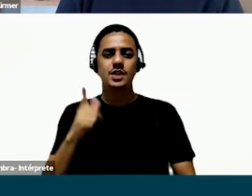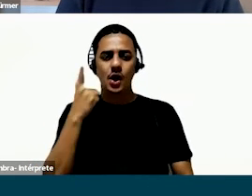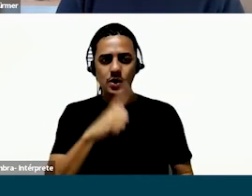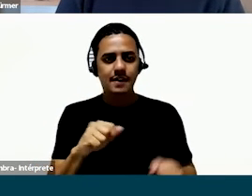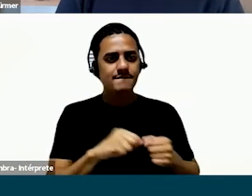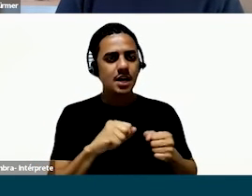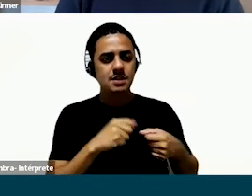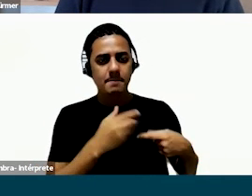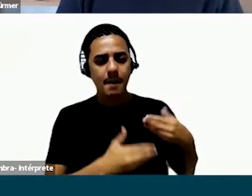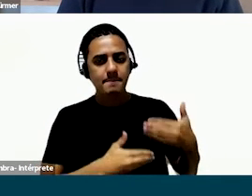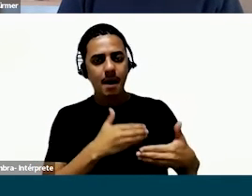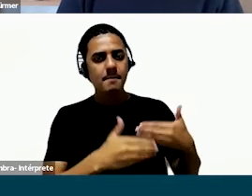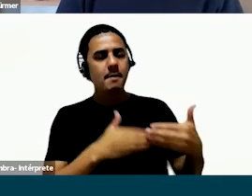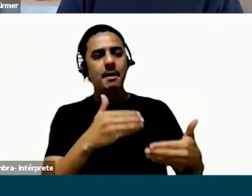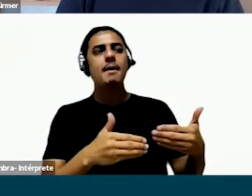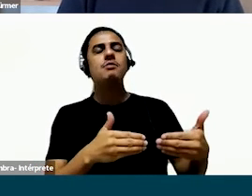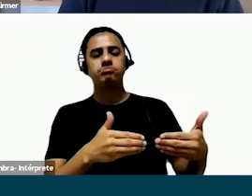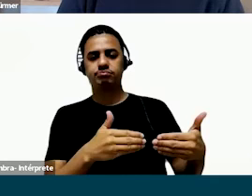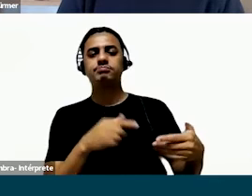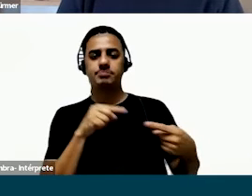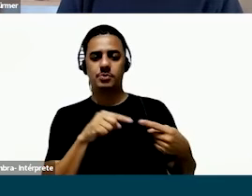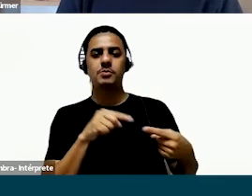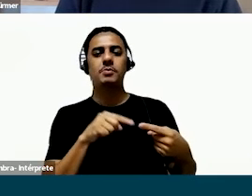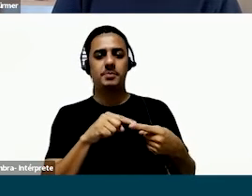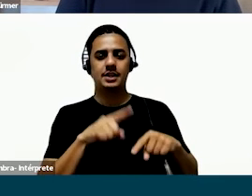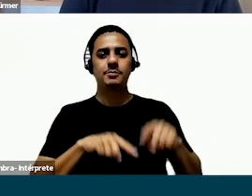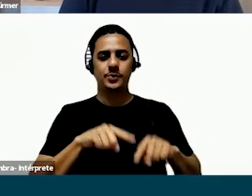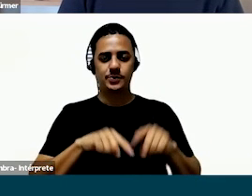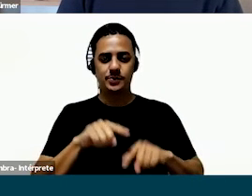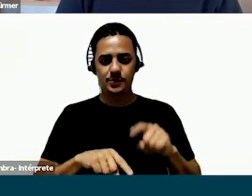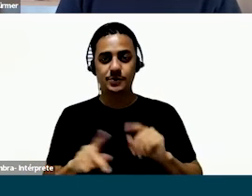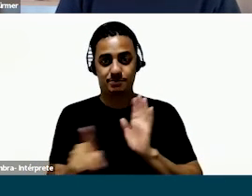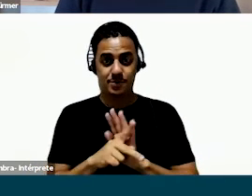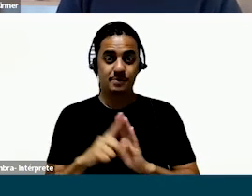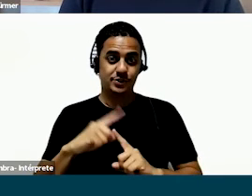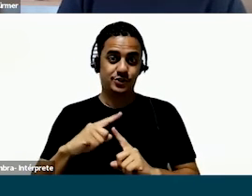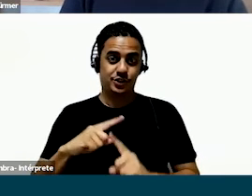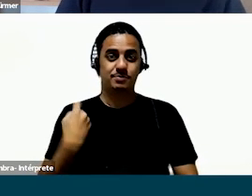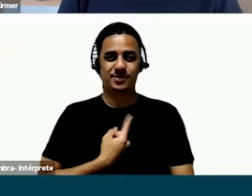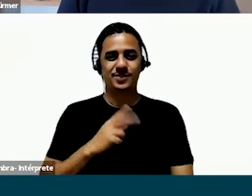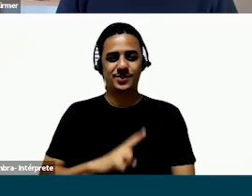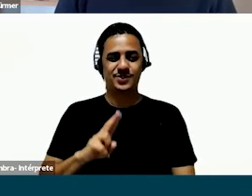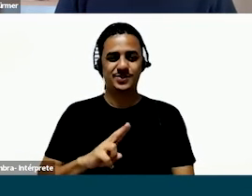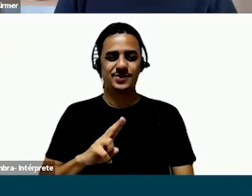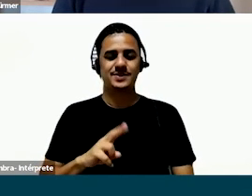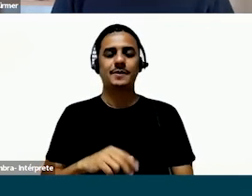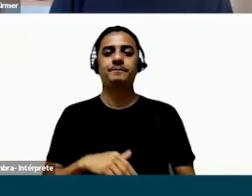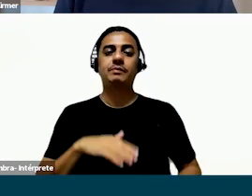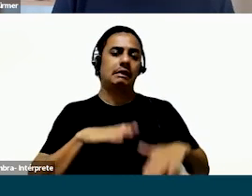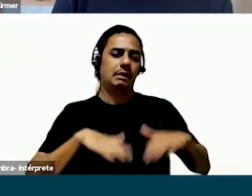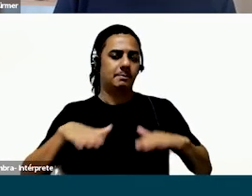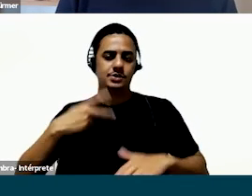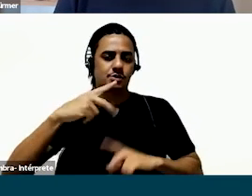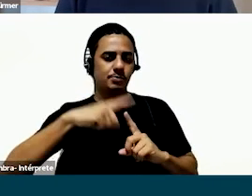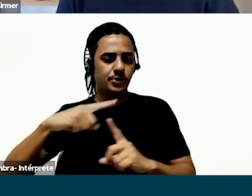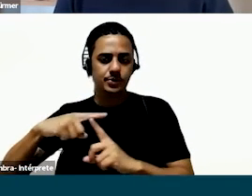que já estão conseguindo realizar as corrections em uma frequência que a gente considera saudável para o nosso tipo de produto. E aí eu digo saudável para o nosso tipo de produto porque vai variar